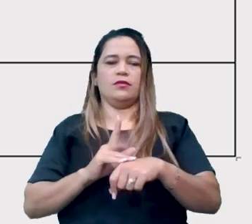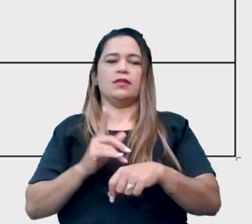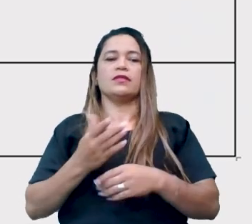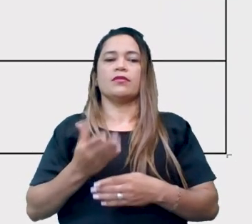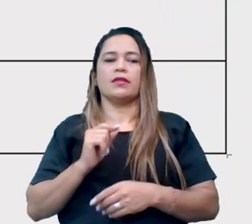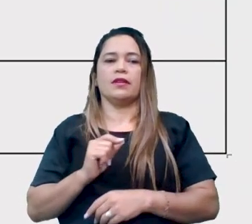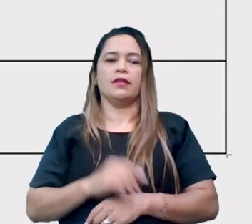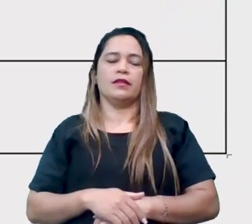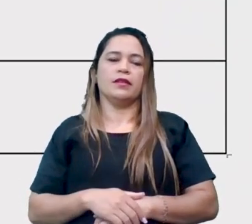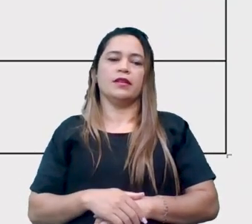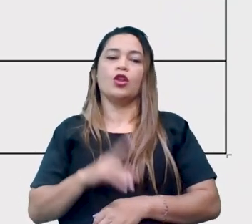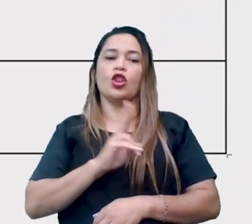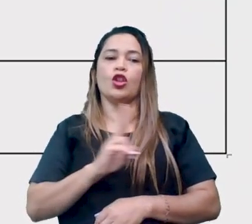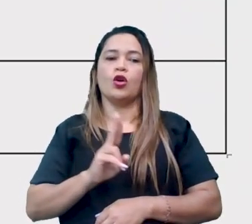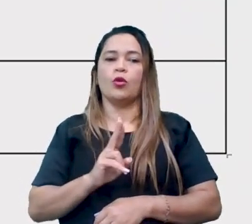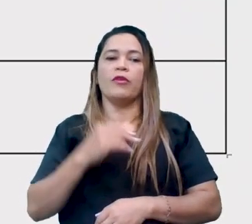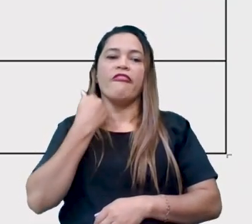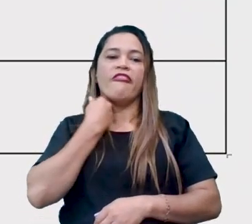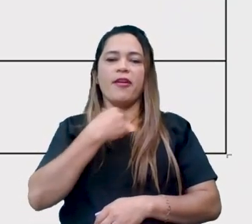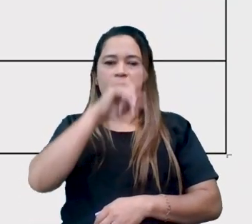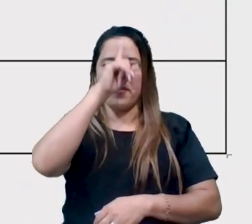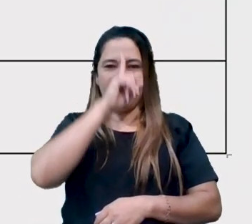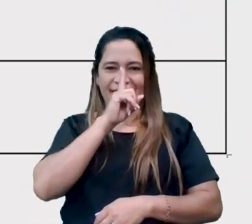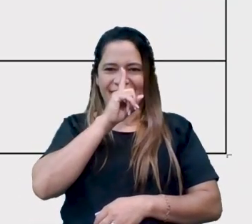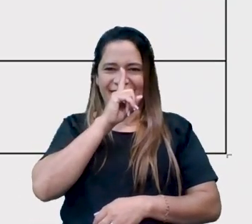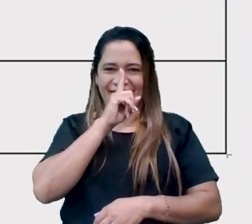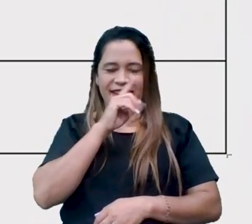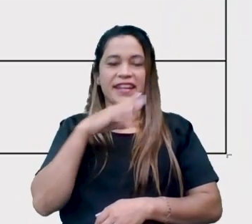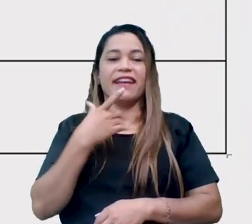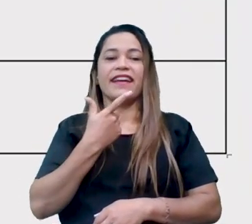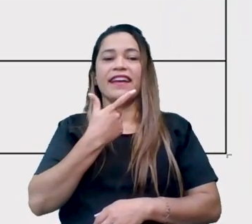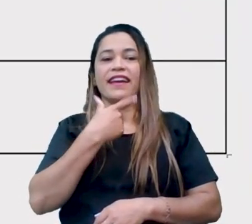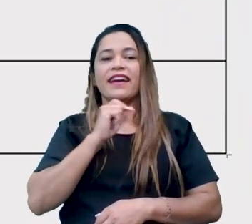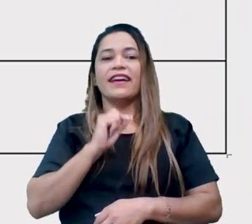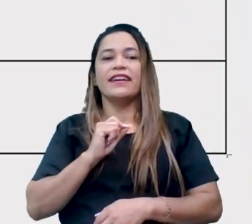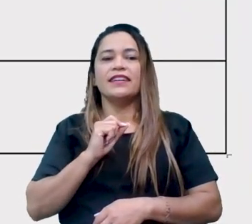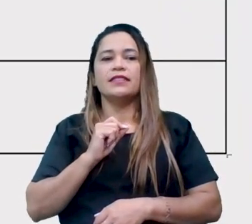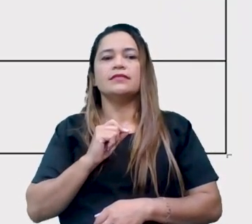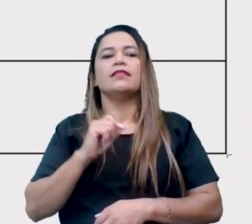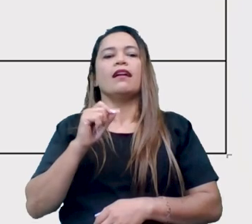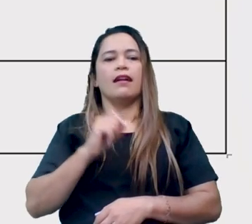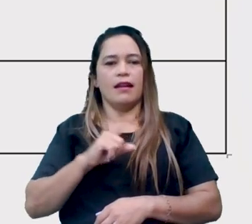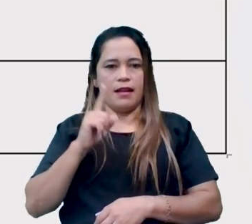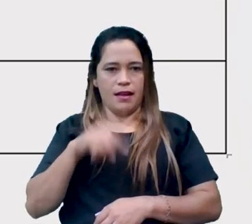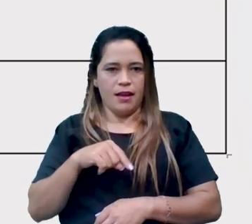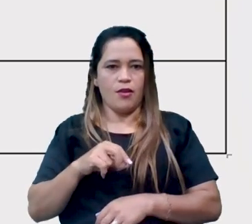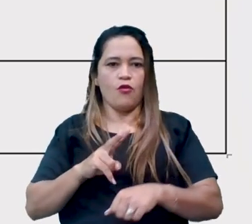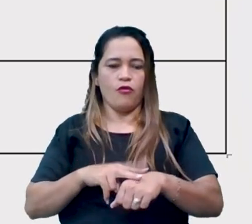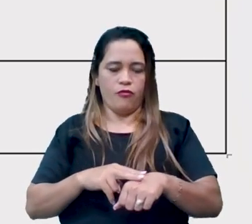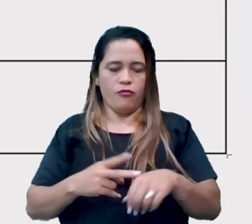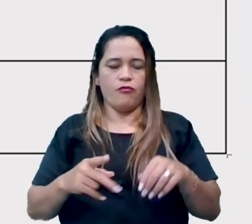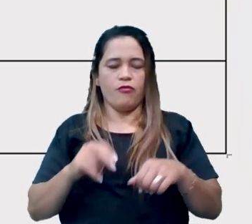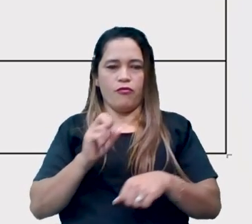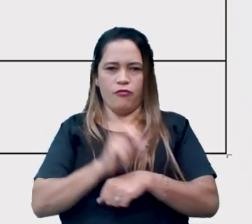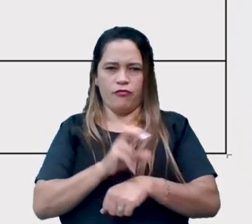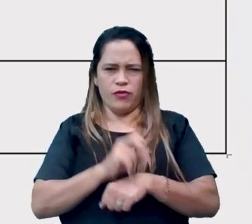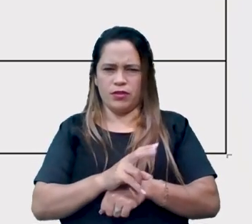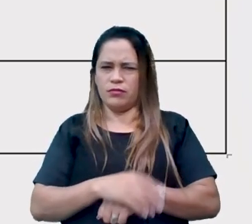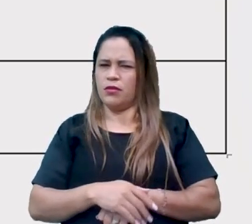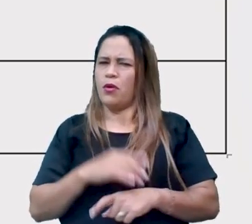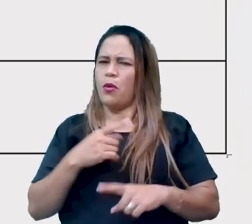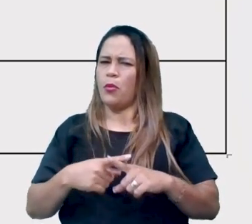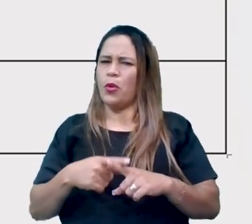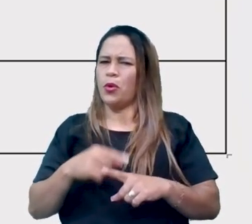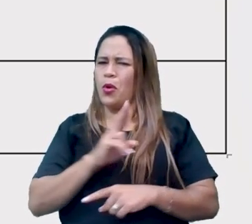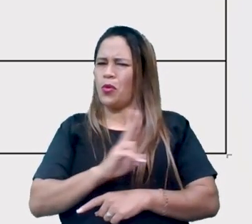falar é uma doença chamada de febre amarela. Quem causa a febre amarela, de novo, é o vírus da febre amarela. E professor, por que a doença